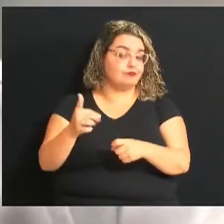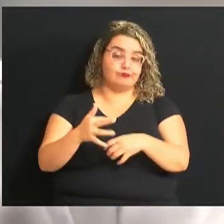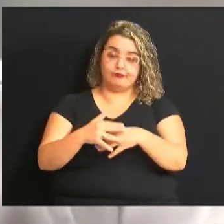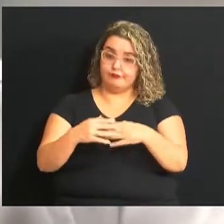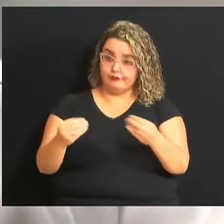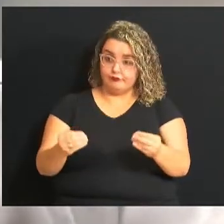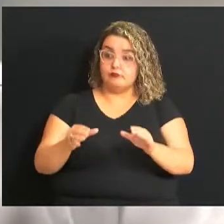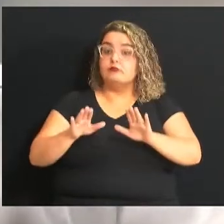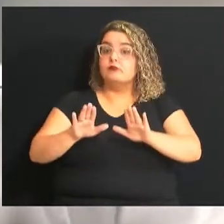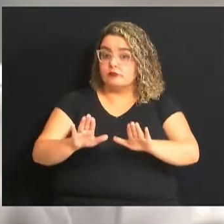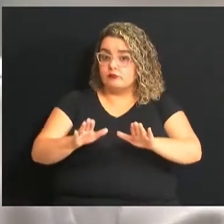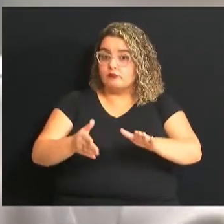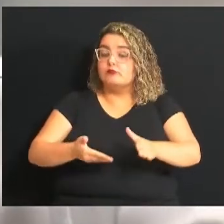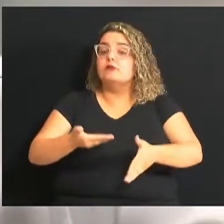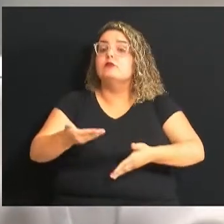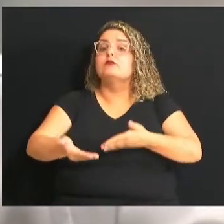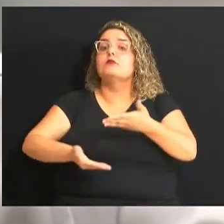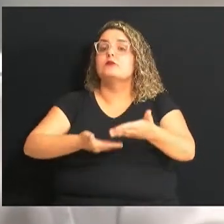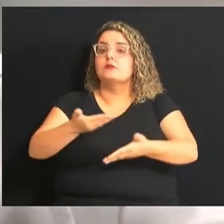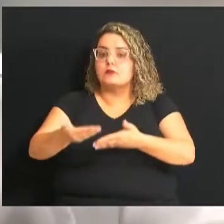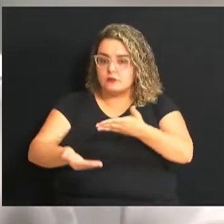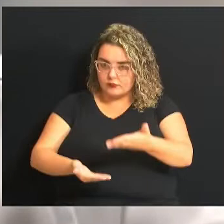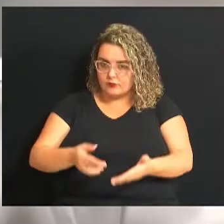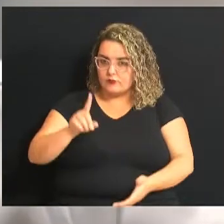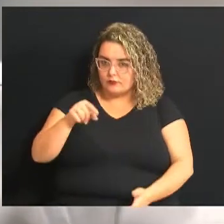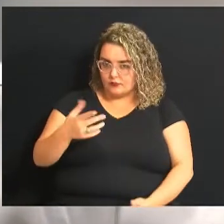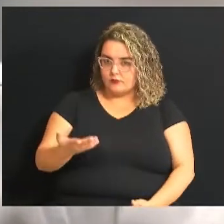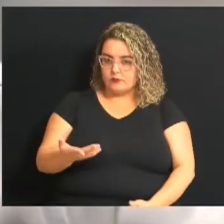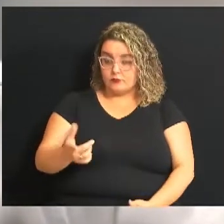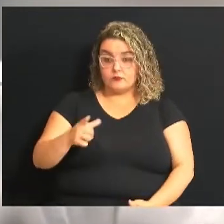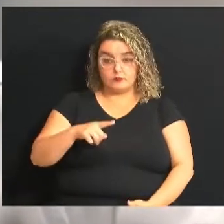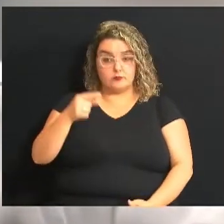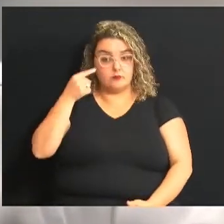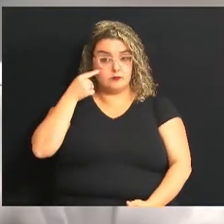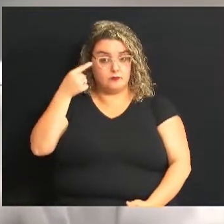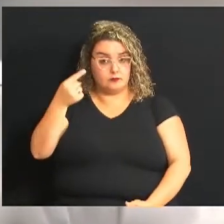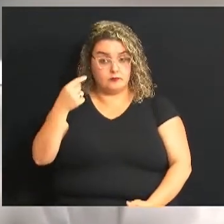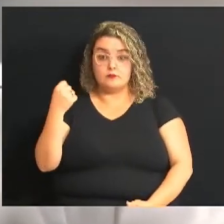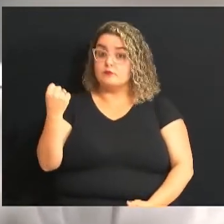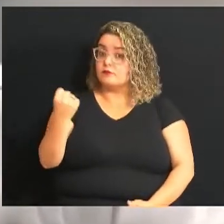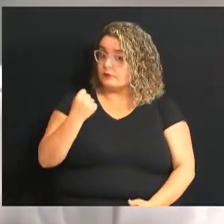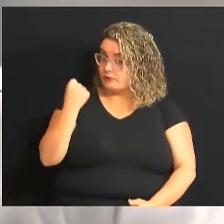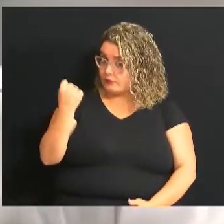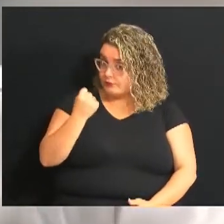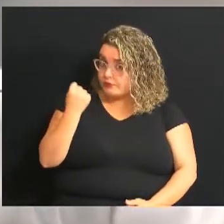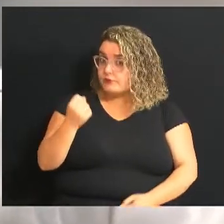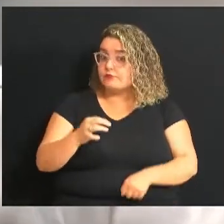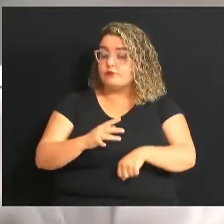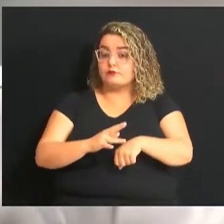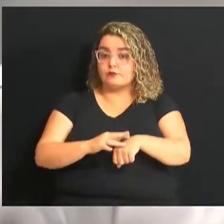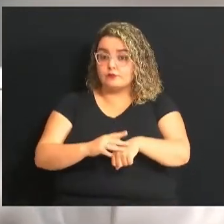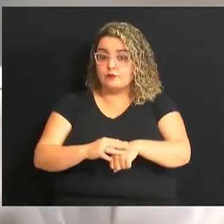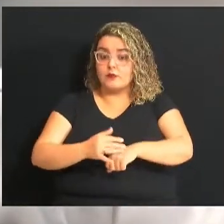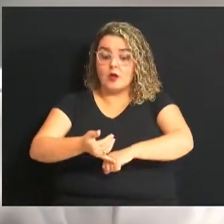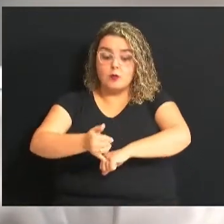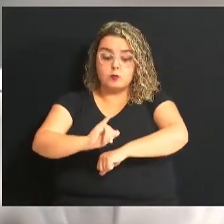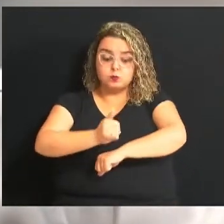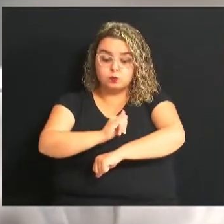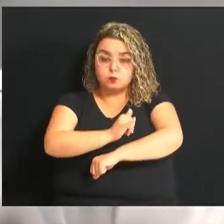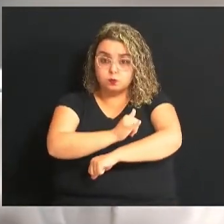é tratável. Para nós termos uma ideia da gravidade dessa doença, obesidade, mais